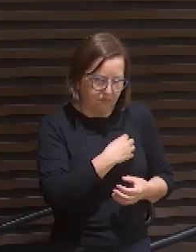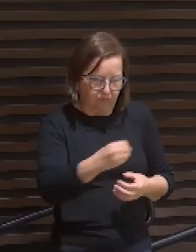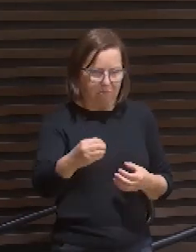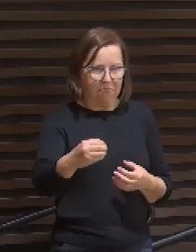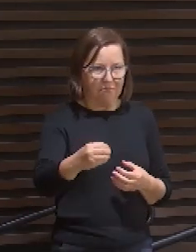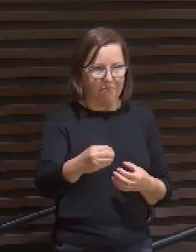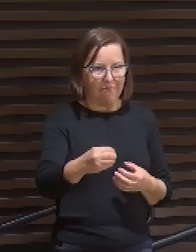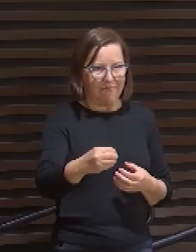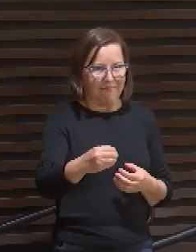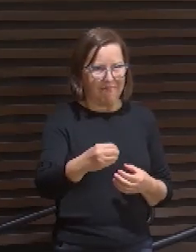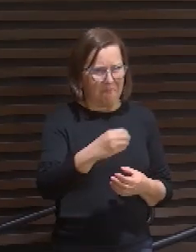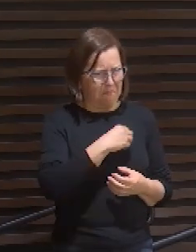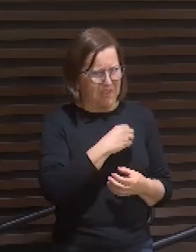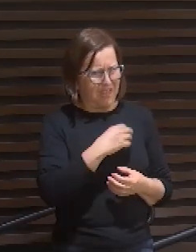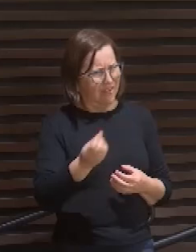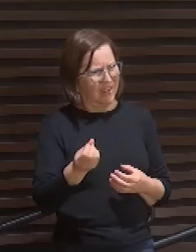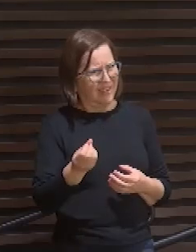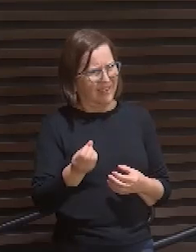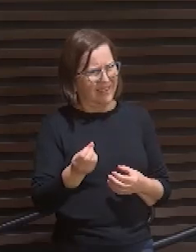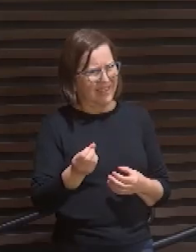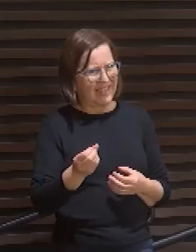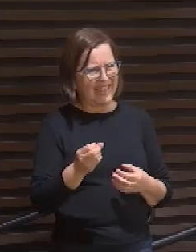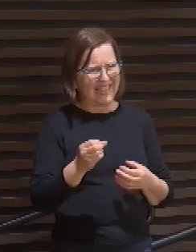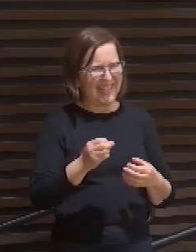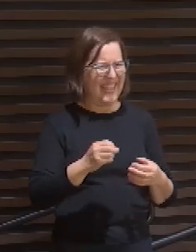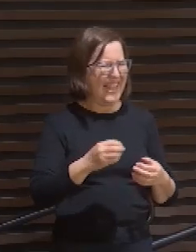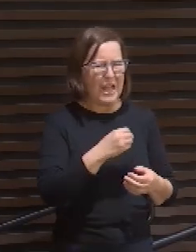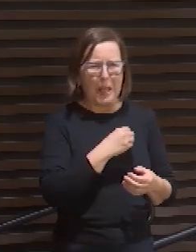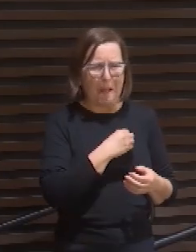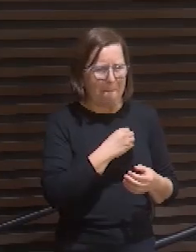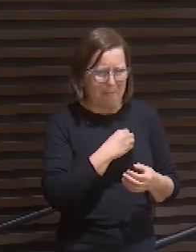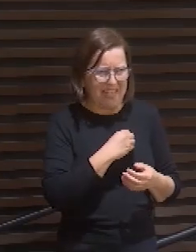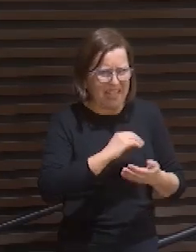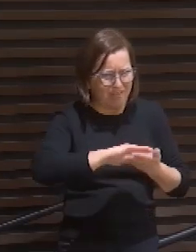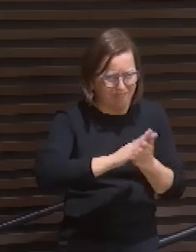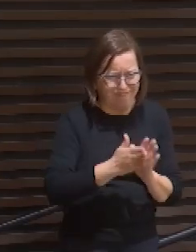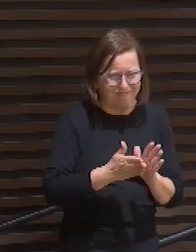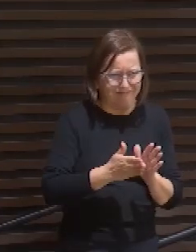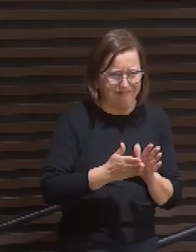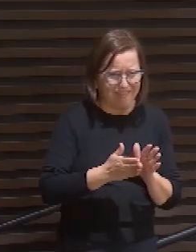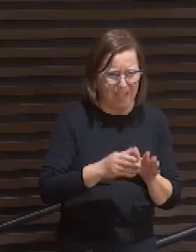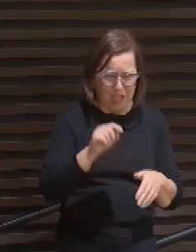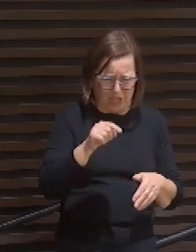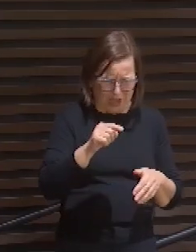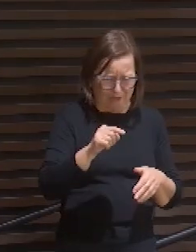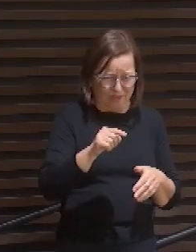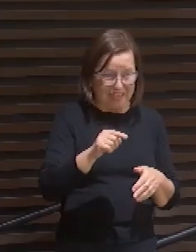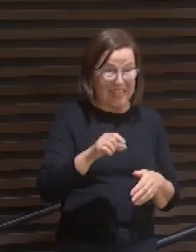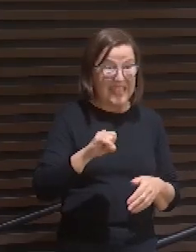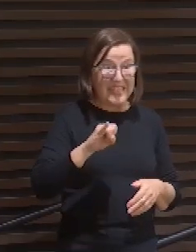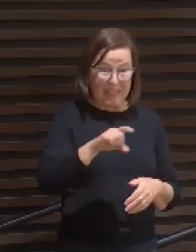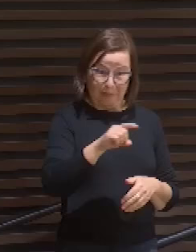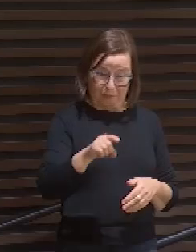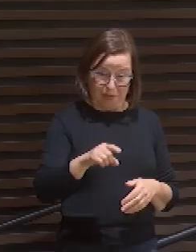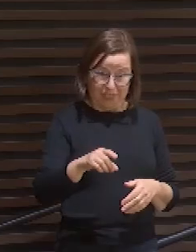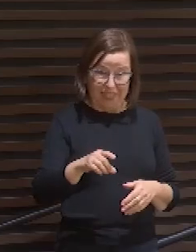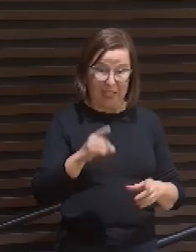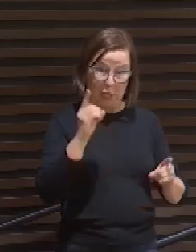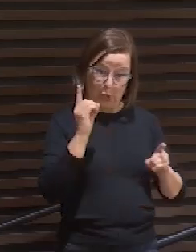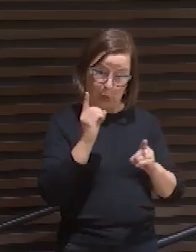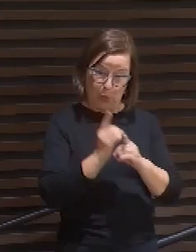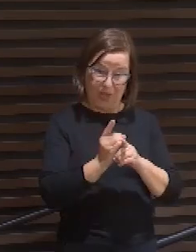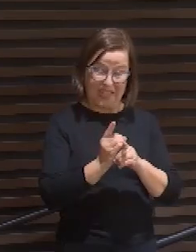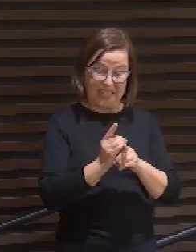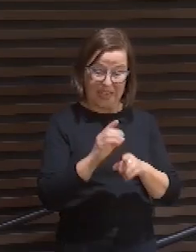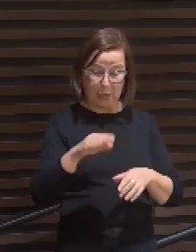Olha a pergunta. Se você encontrasse o menino e pudesse resolver carregar a mala do